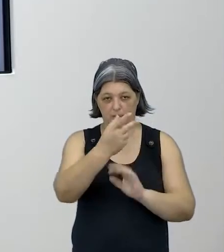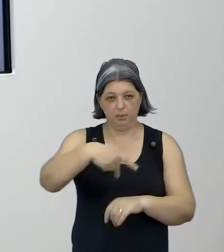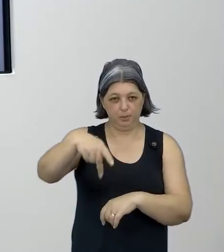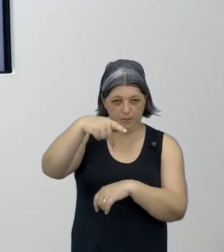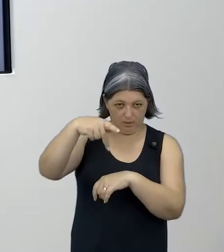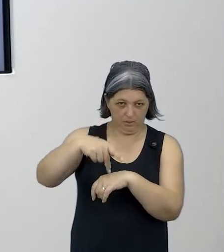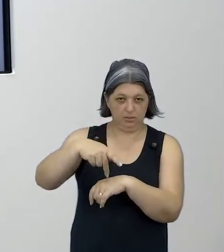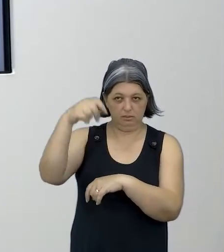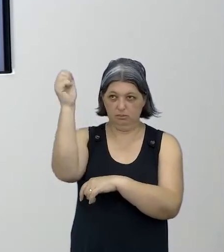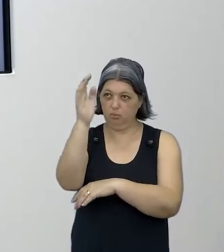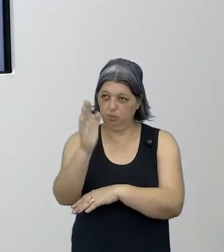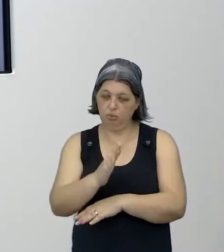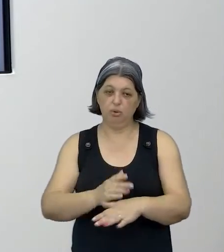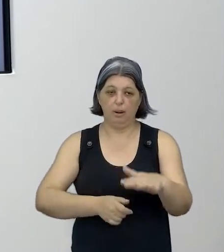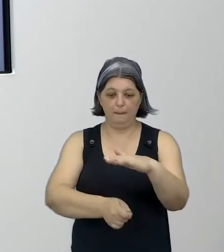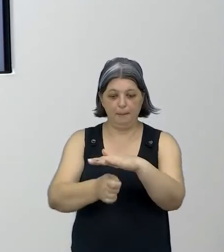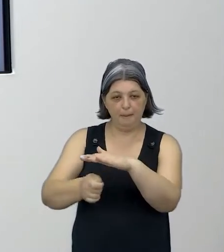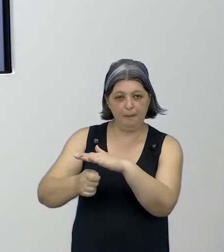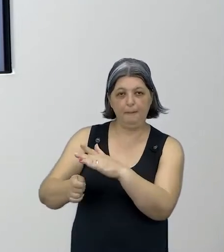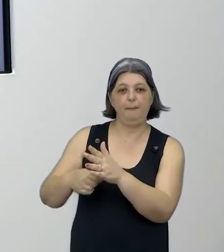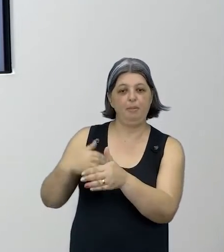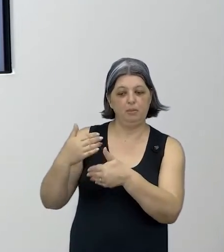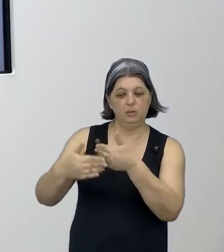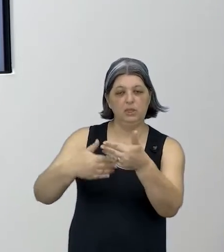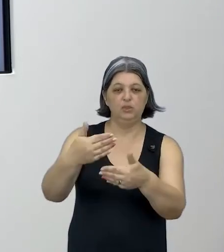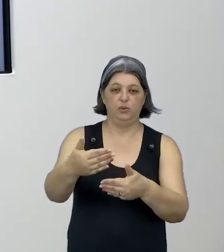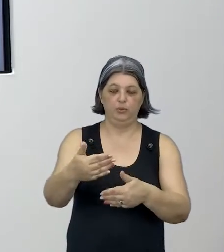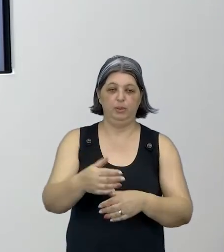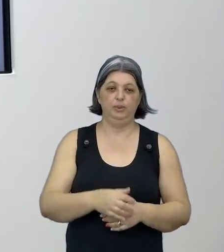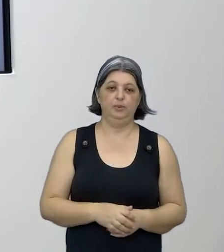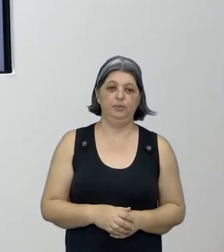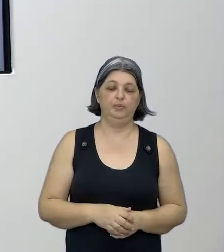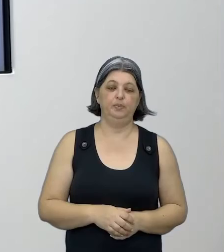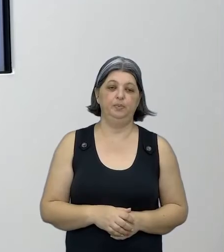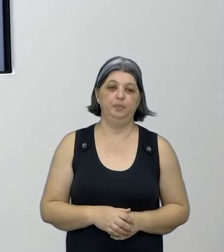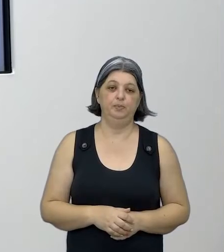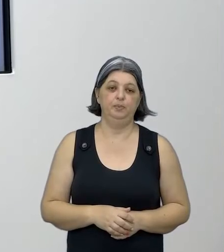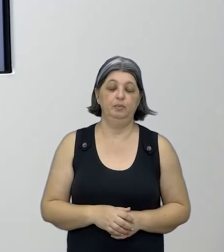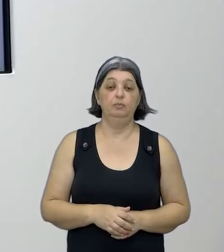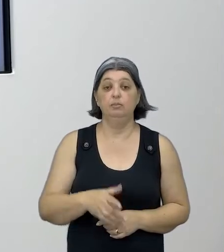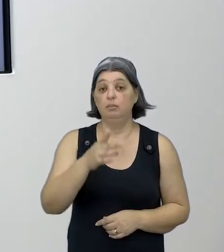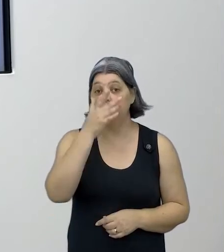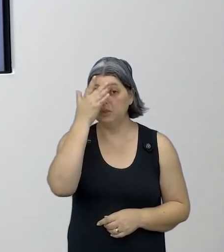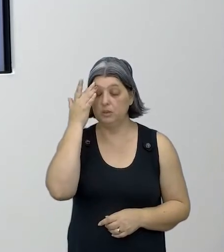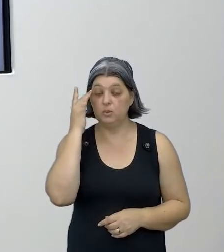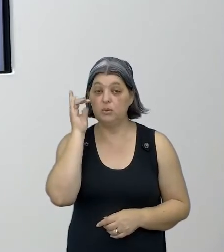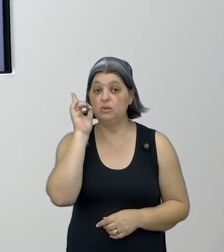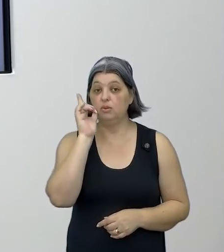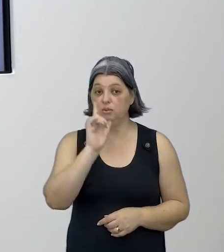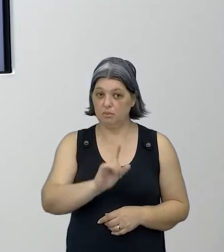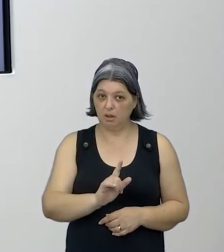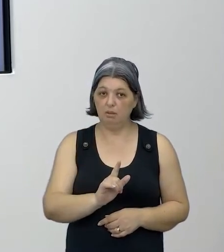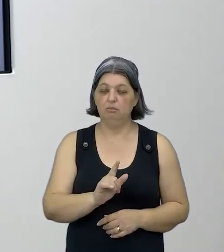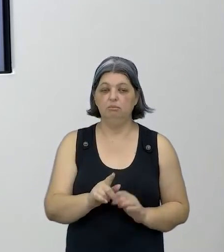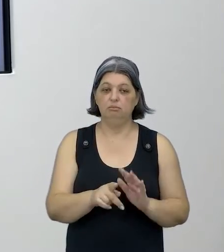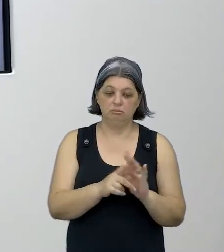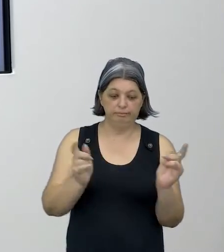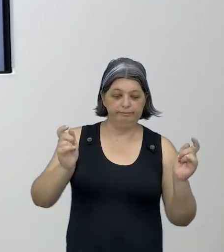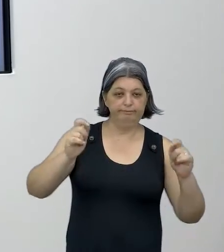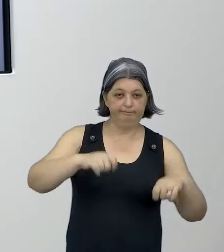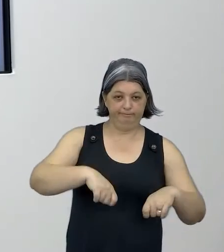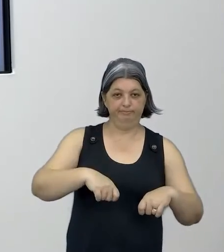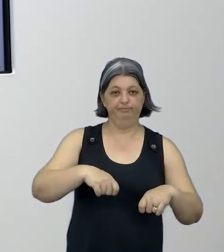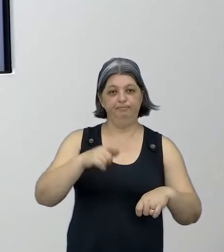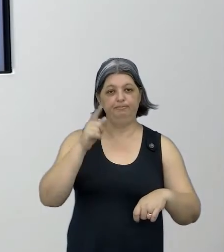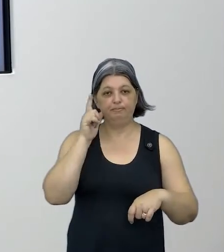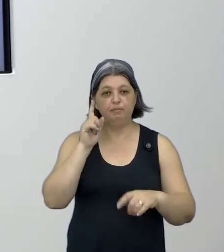esses investimentos em superdesenvolvimento, e são pessoas que conseguem reunir condições para